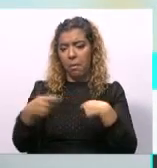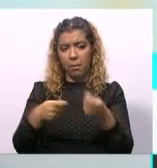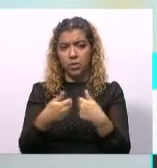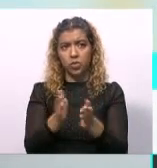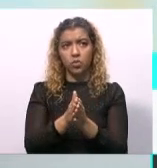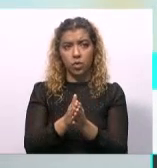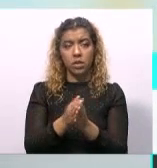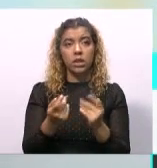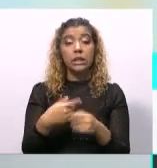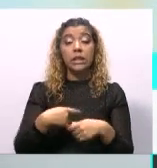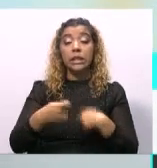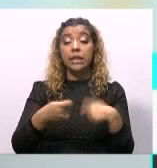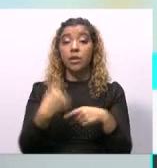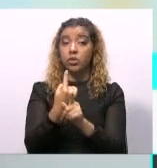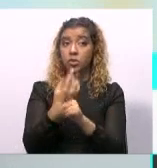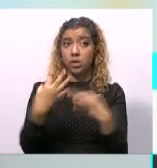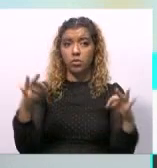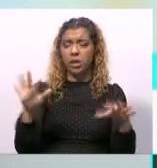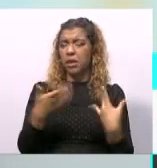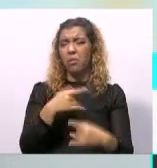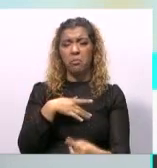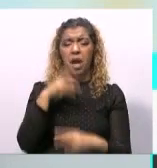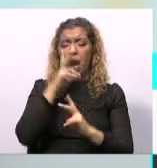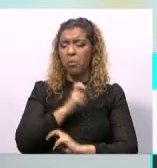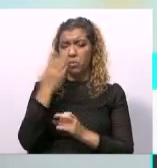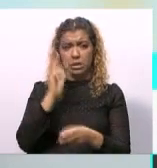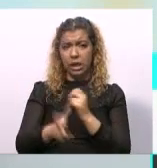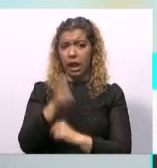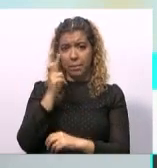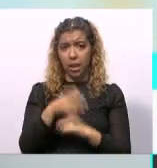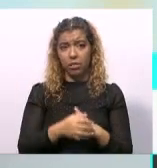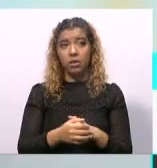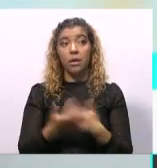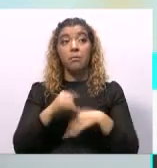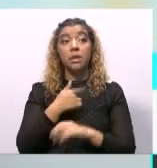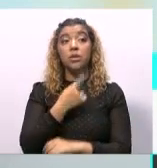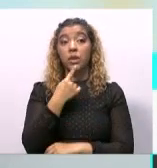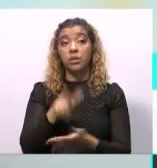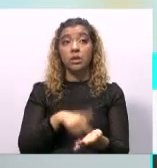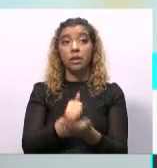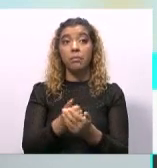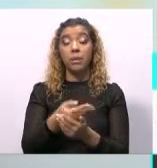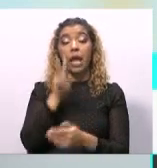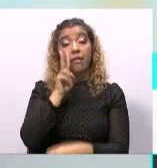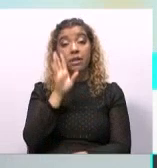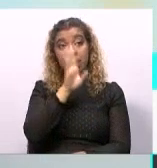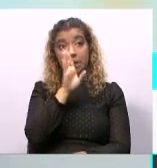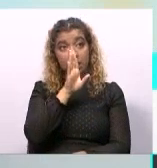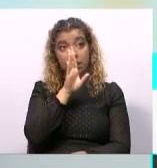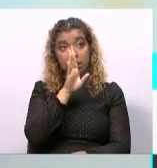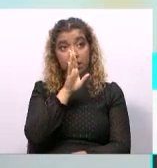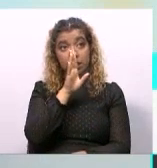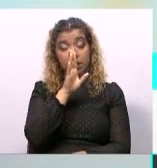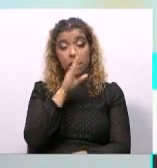e lojas de produtos naturais, portanto, muito facilmente têm acesso a óleos essenciais. O que eu costumo dizer sempre é verifiquem se de facto